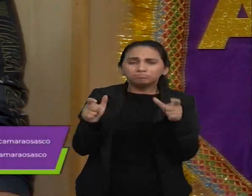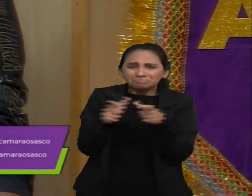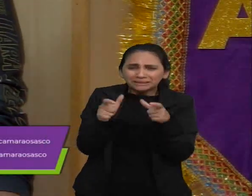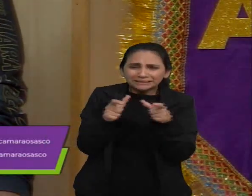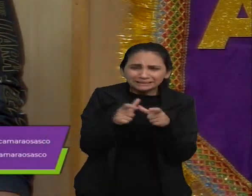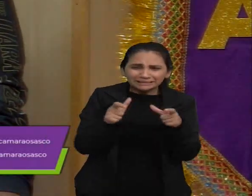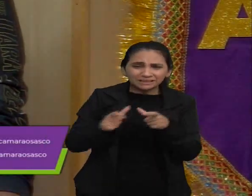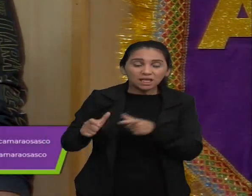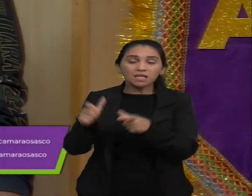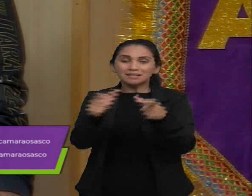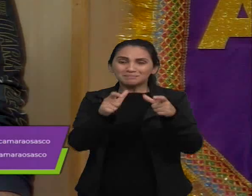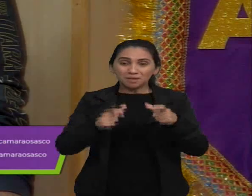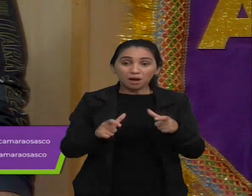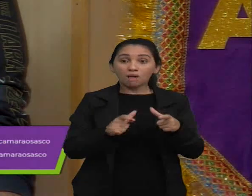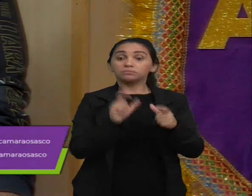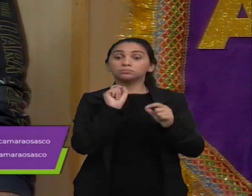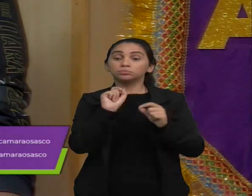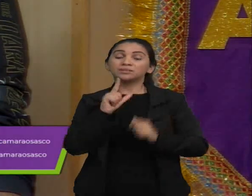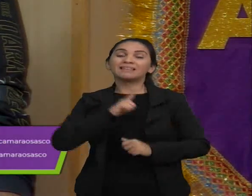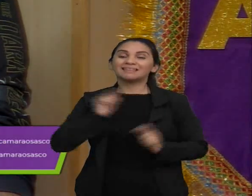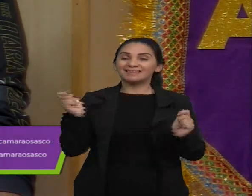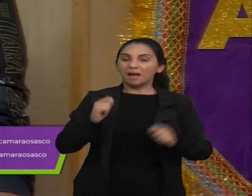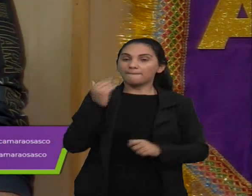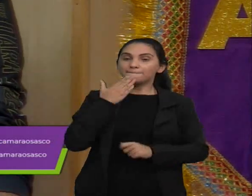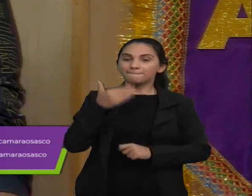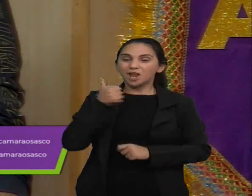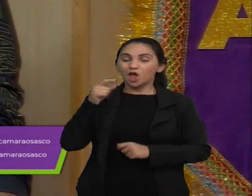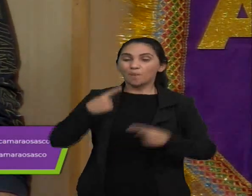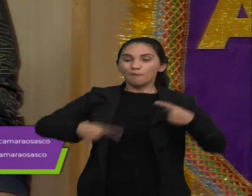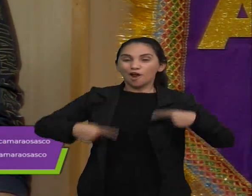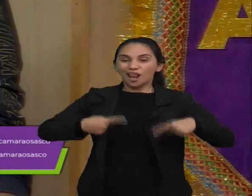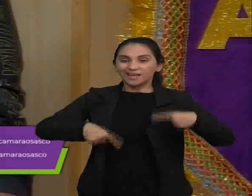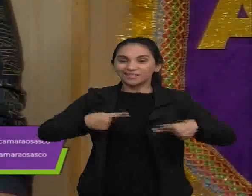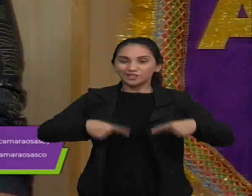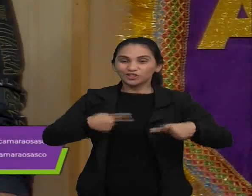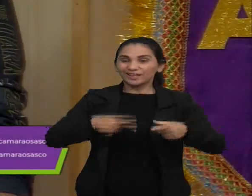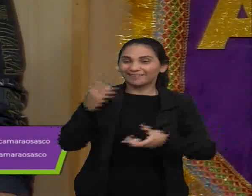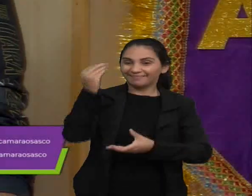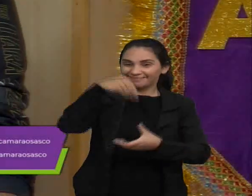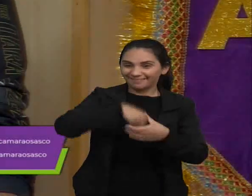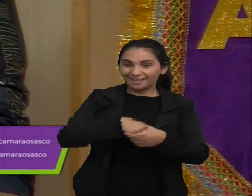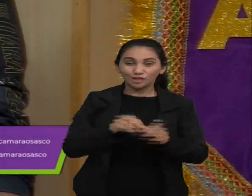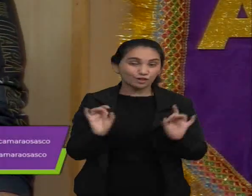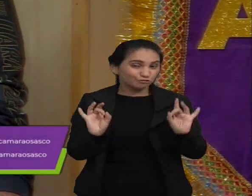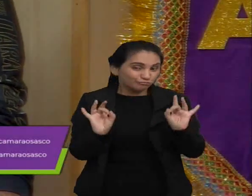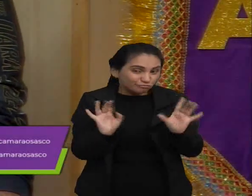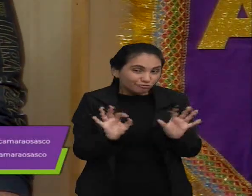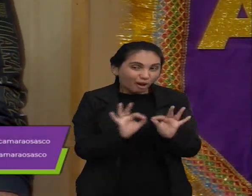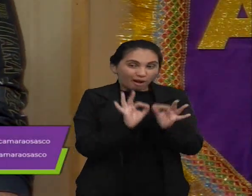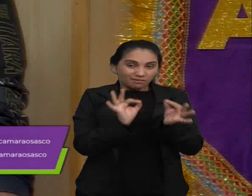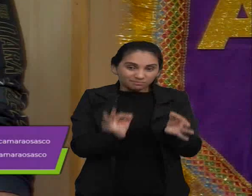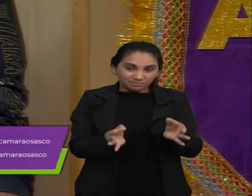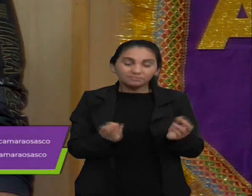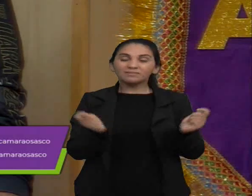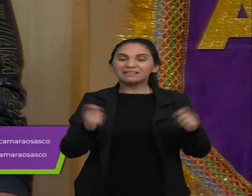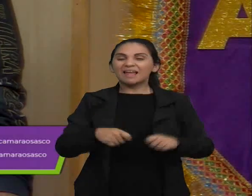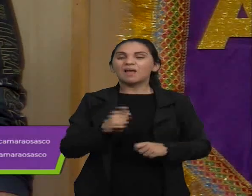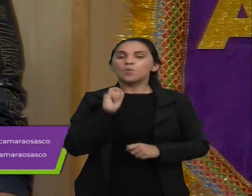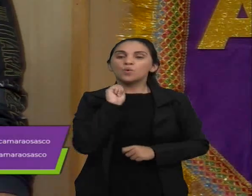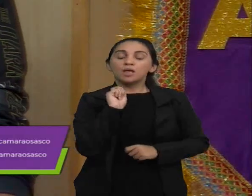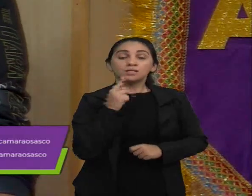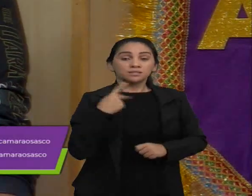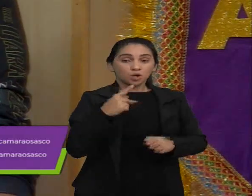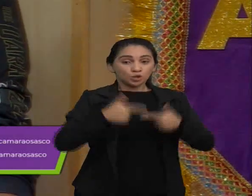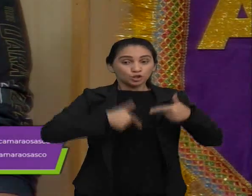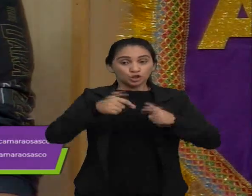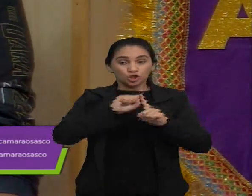acabam se beneficiando da política de subsídio cruzado, que a empresa pratica, para poder garantir a sua função